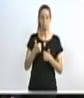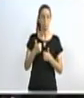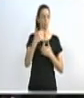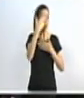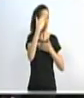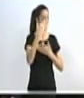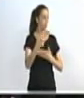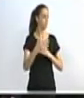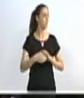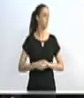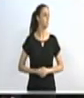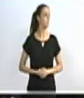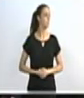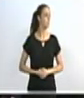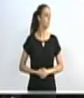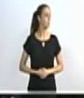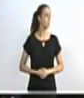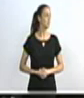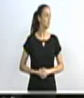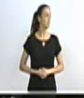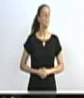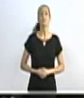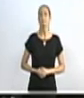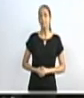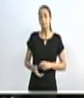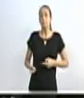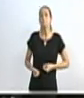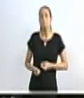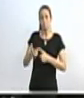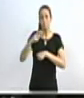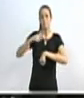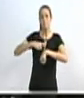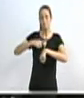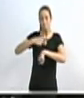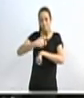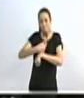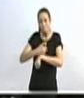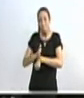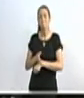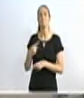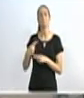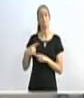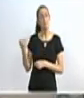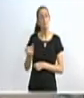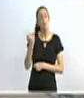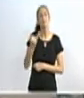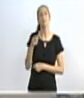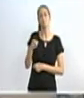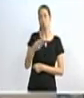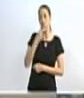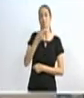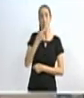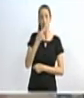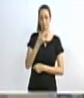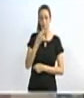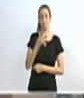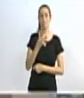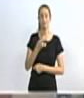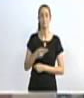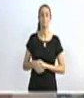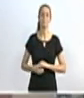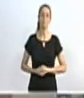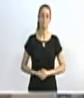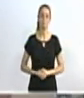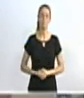senhor Kleber. Eu até deixei o senhor ultrapassar o tempo, porque é de extrema importância o que vossa senhoria falou